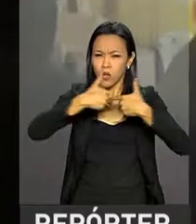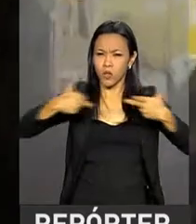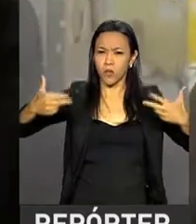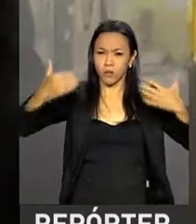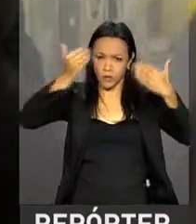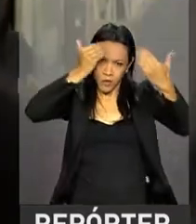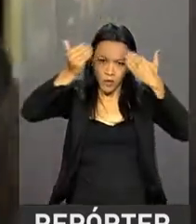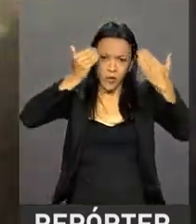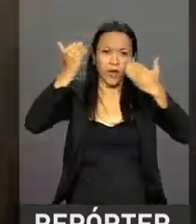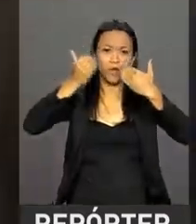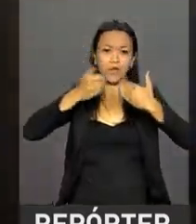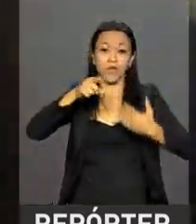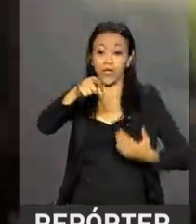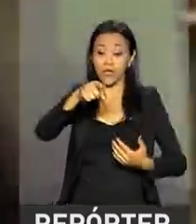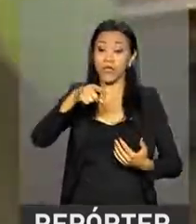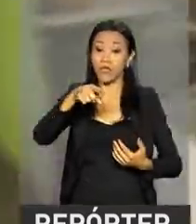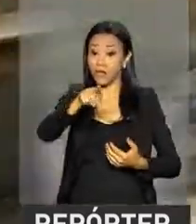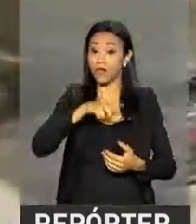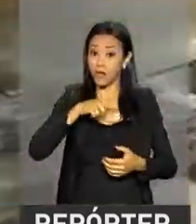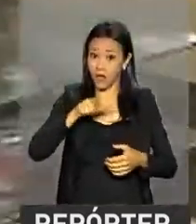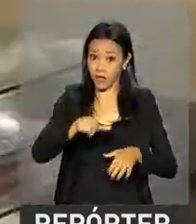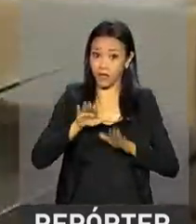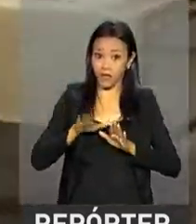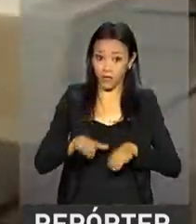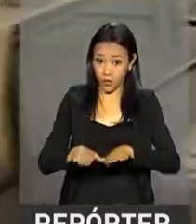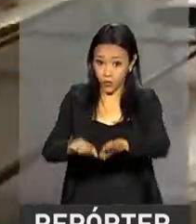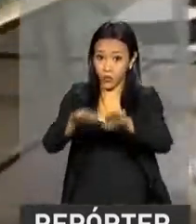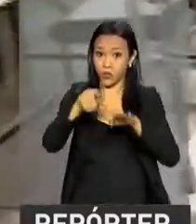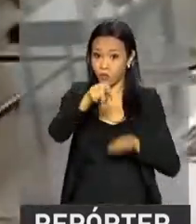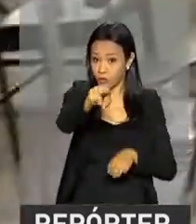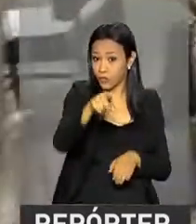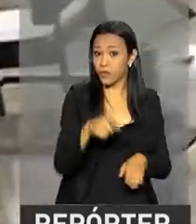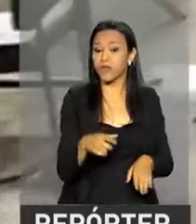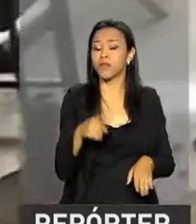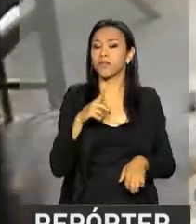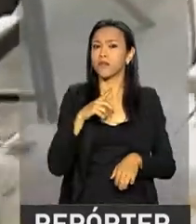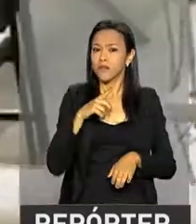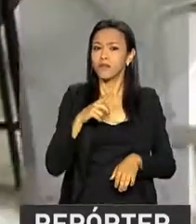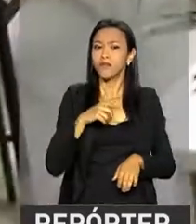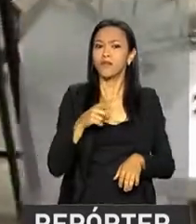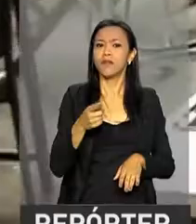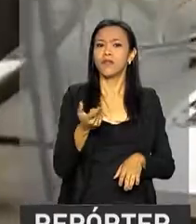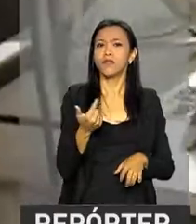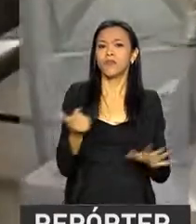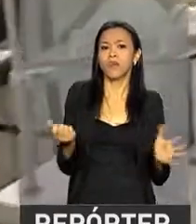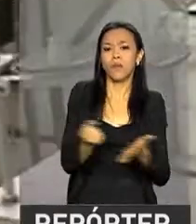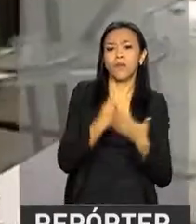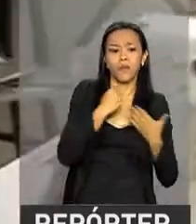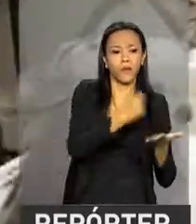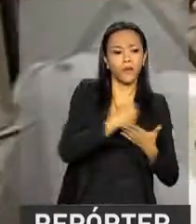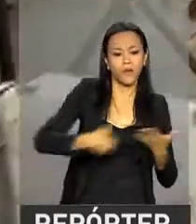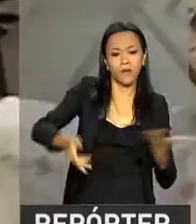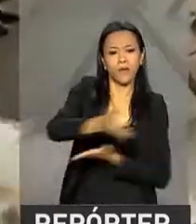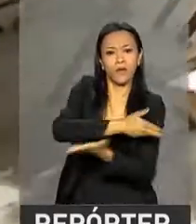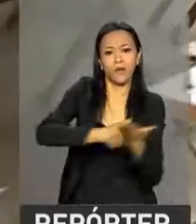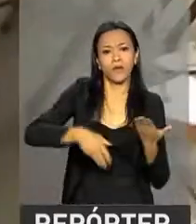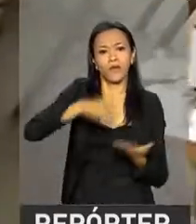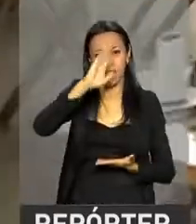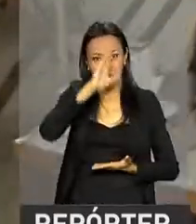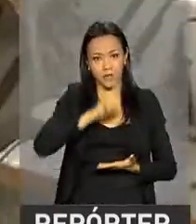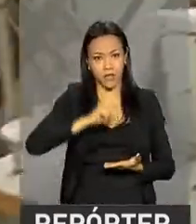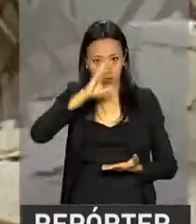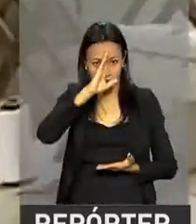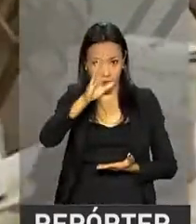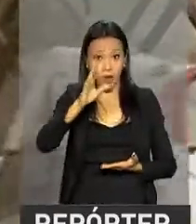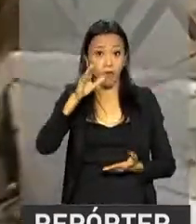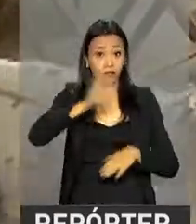oficinas como esta que diz costura e tecelagem trabalhos baseados na economia solidária que tem como princípios a